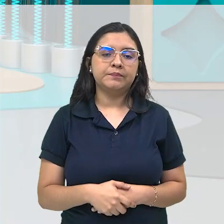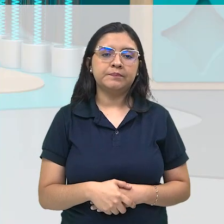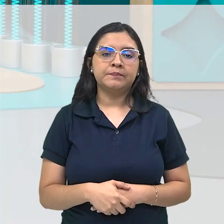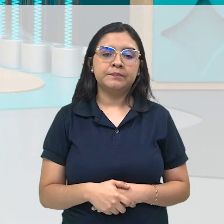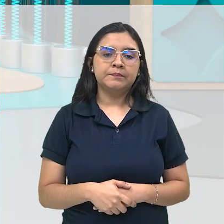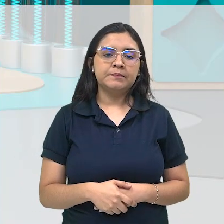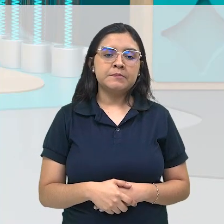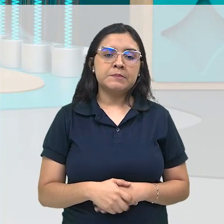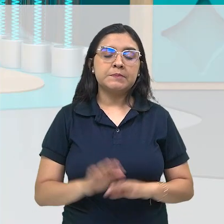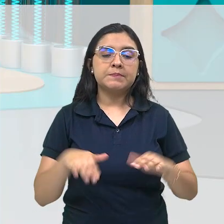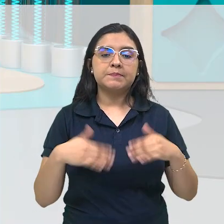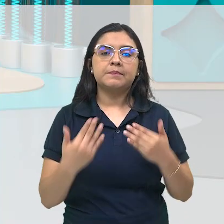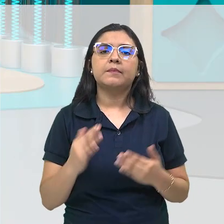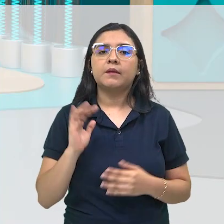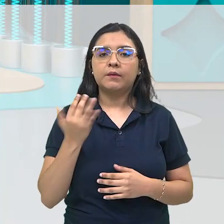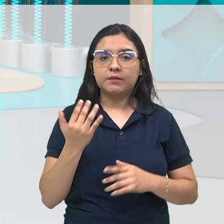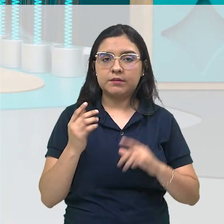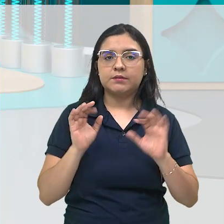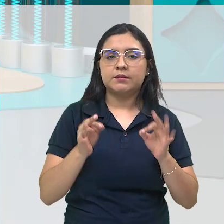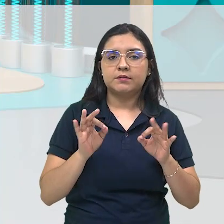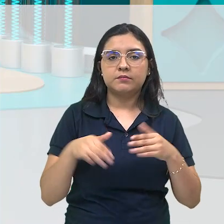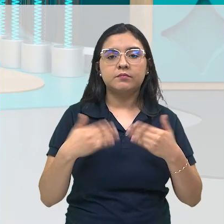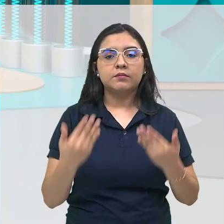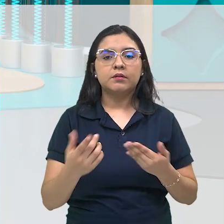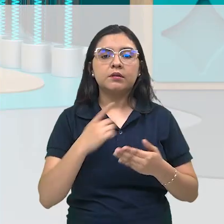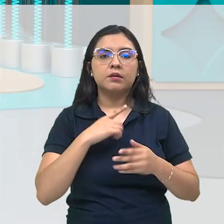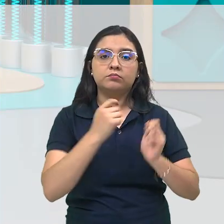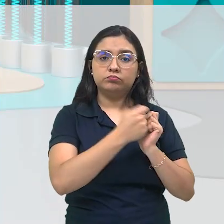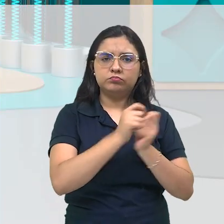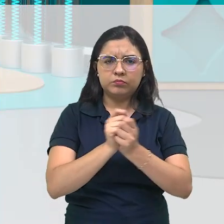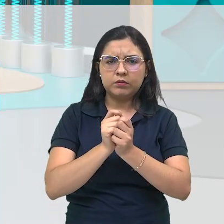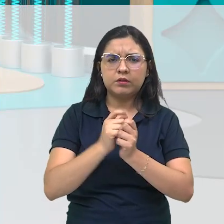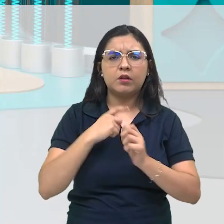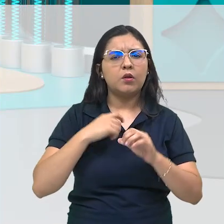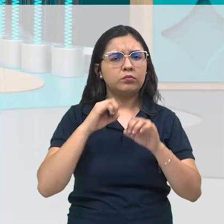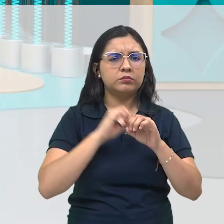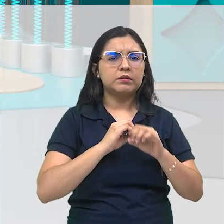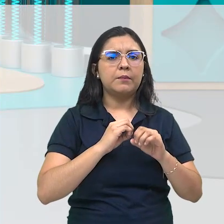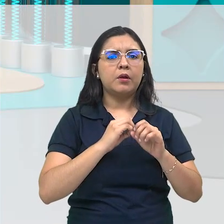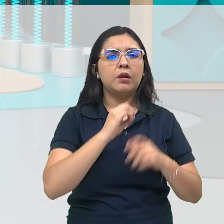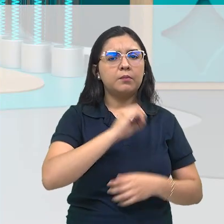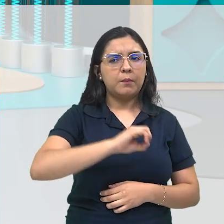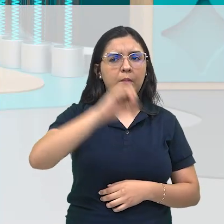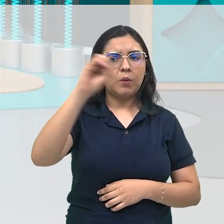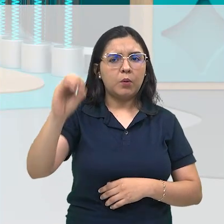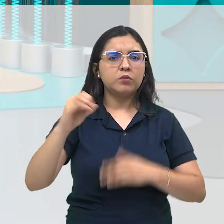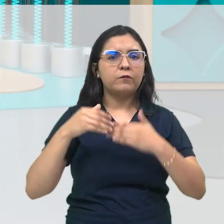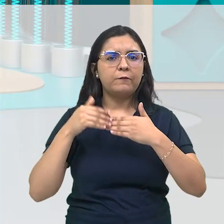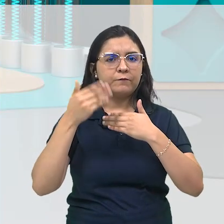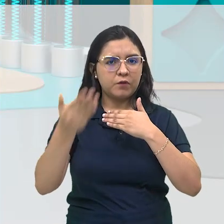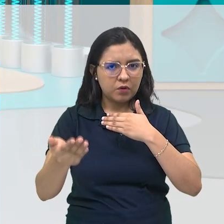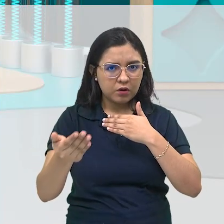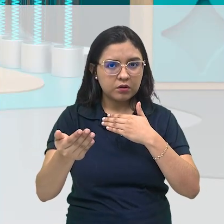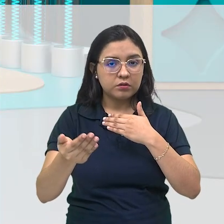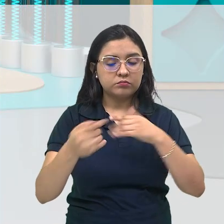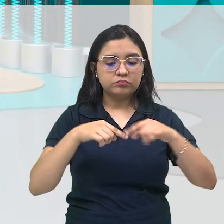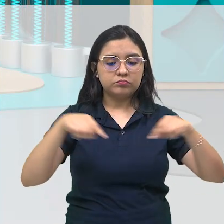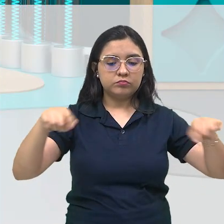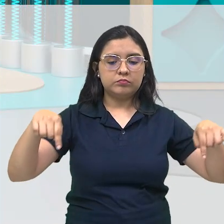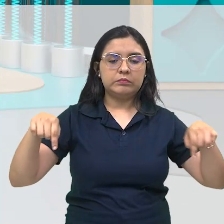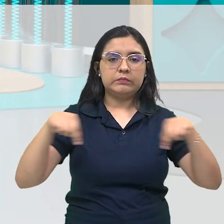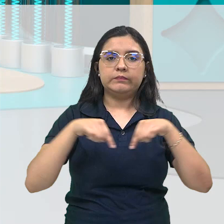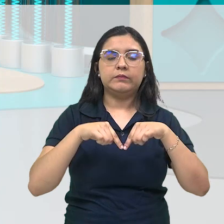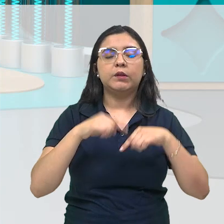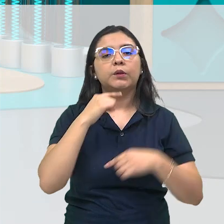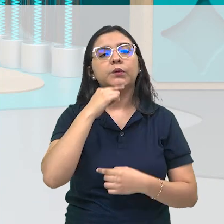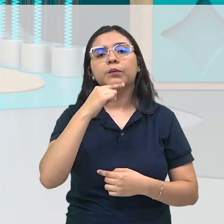Tá, gente? Então, acontece isso. Quando ele bate a bola e essa bola vai lá longe, passou do estádio, aí então realmente